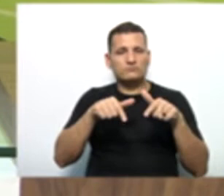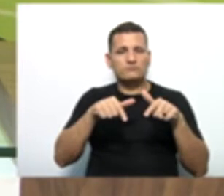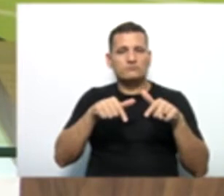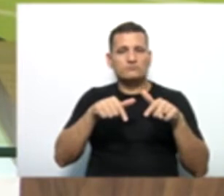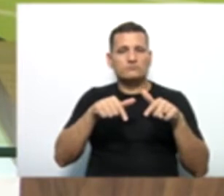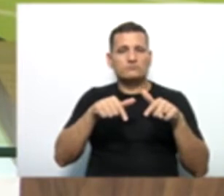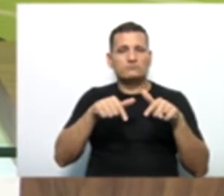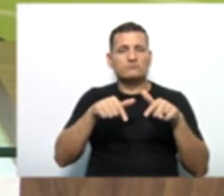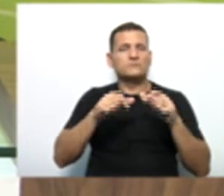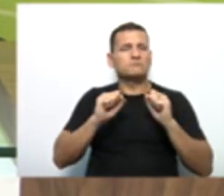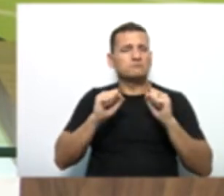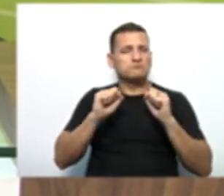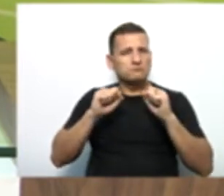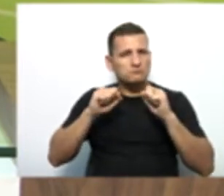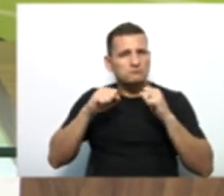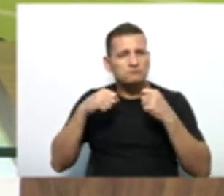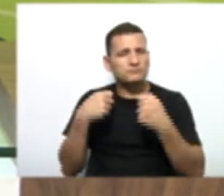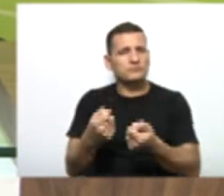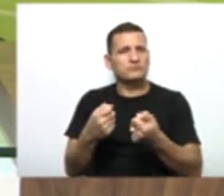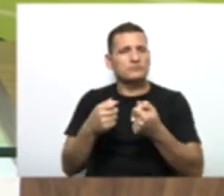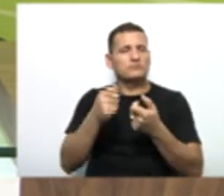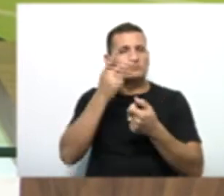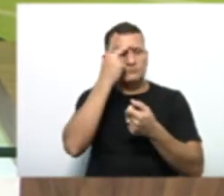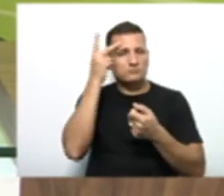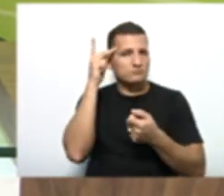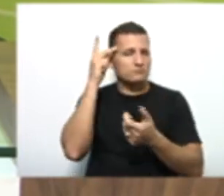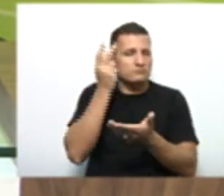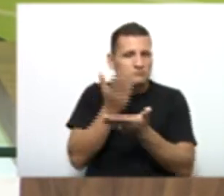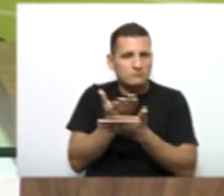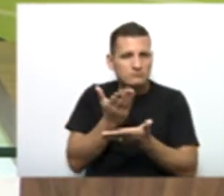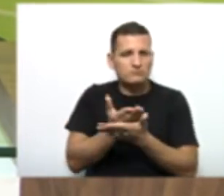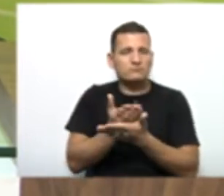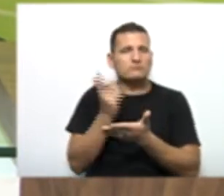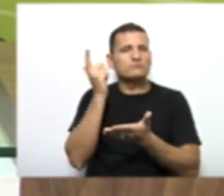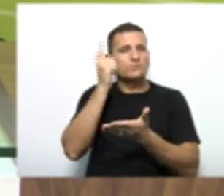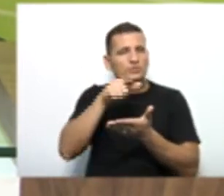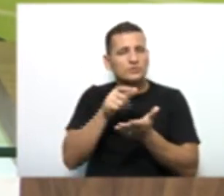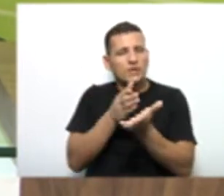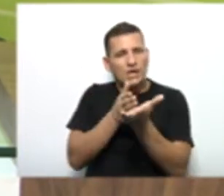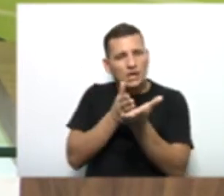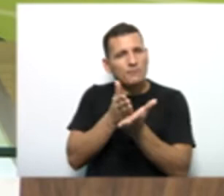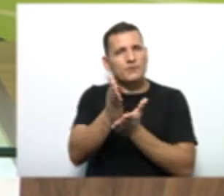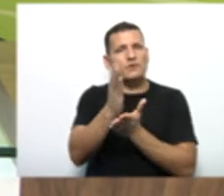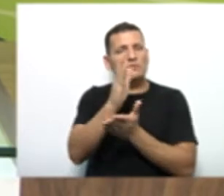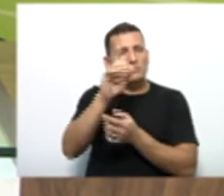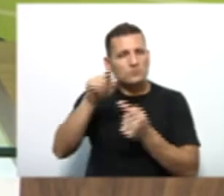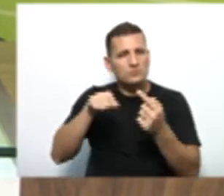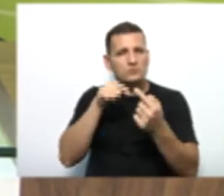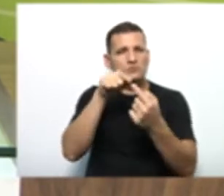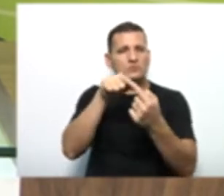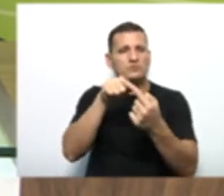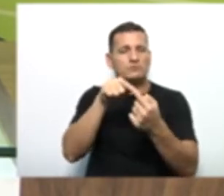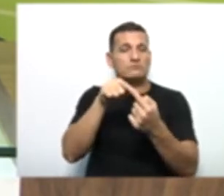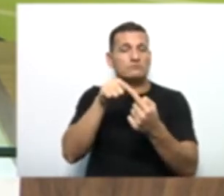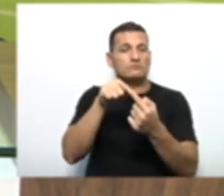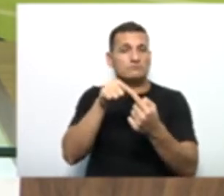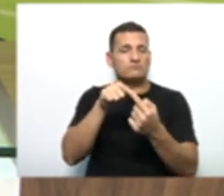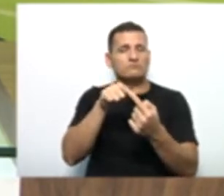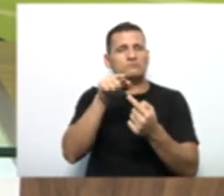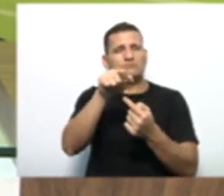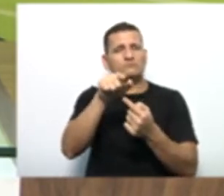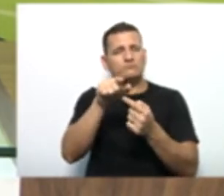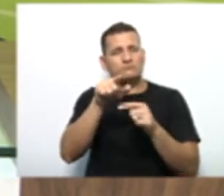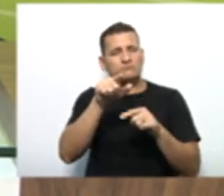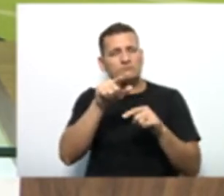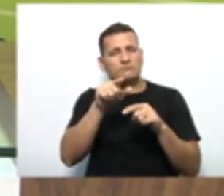a determinação da pessoa e, de fato, estudar e atingir metas, atingir objetivos, as metas que vocês estabelecem.